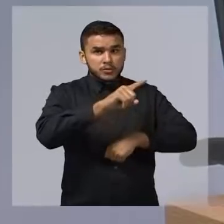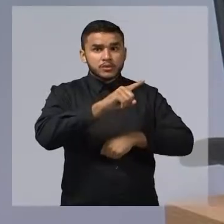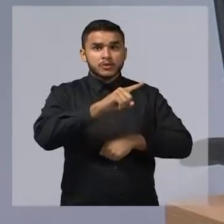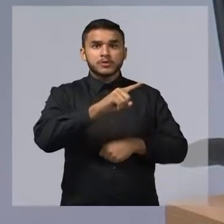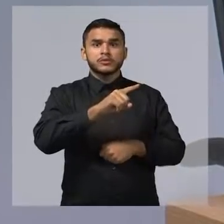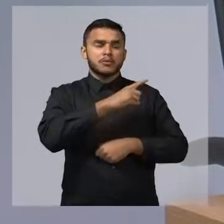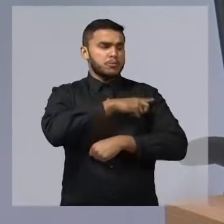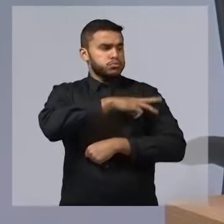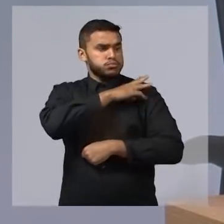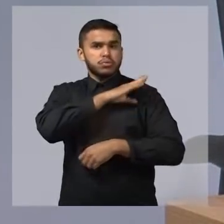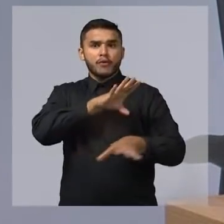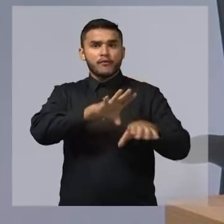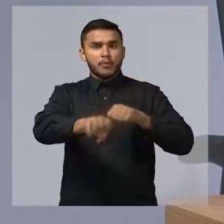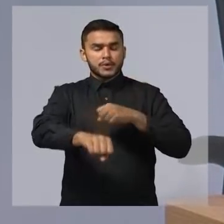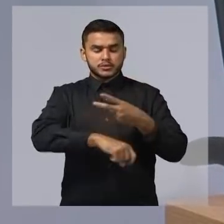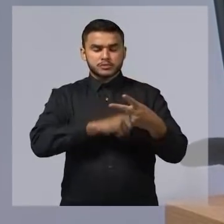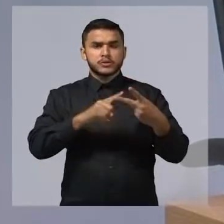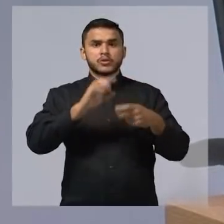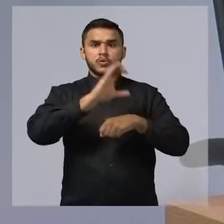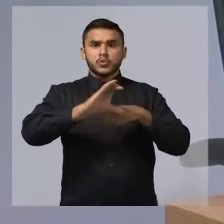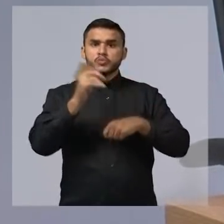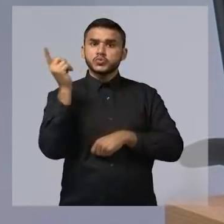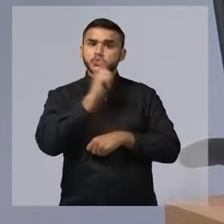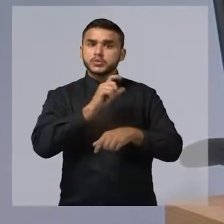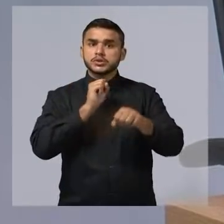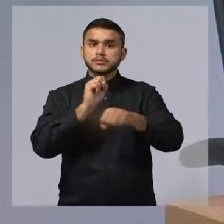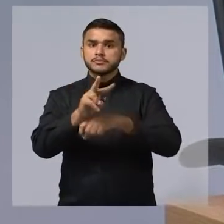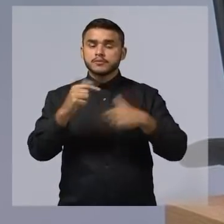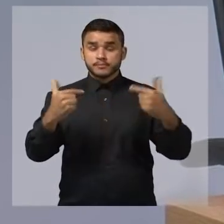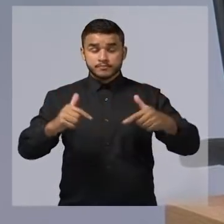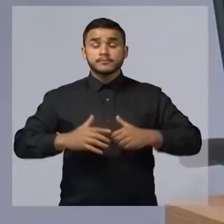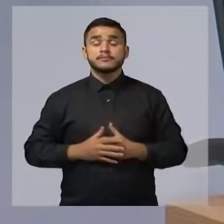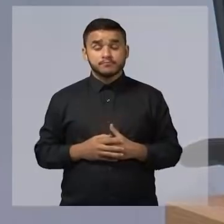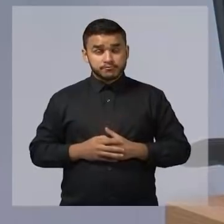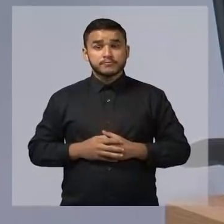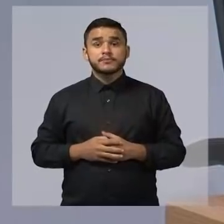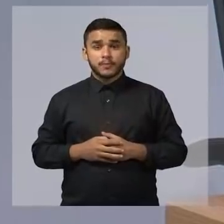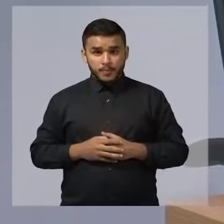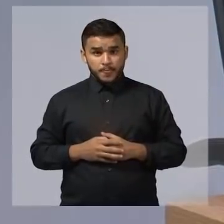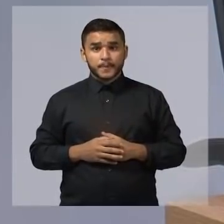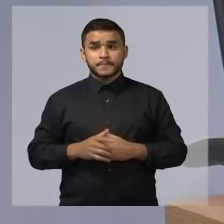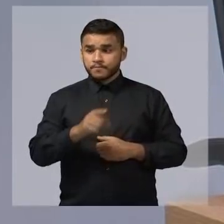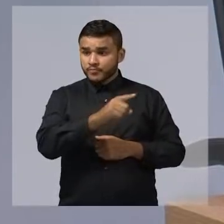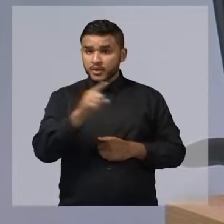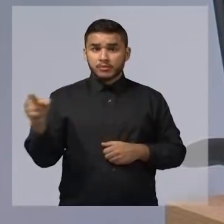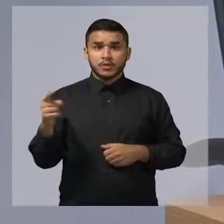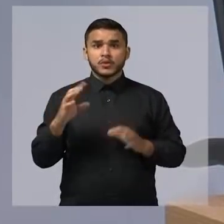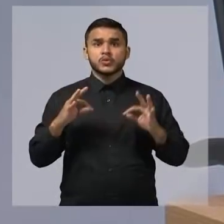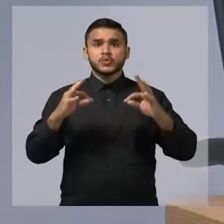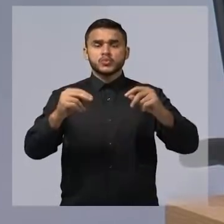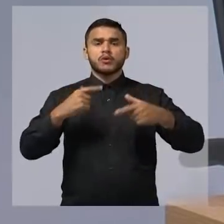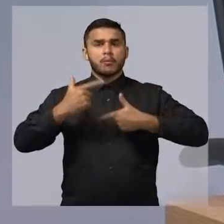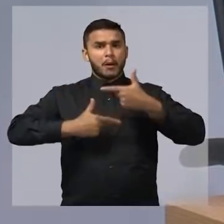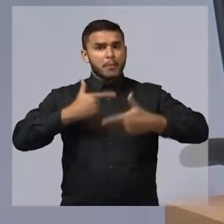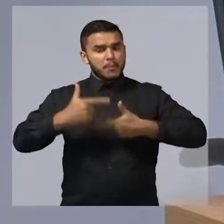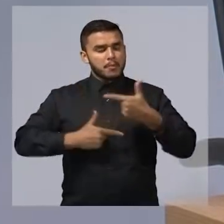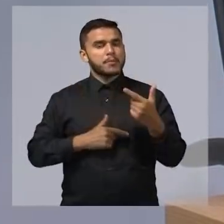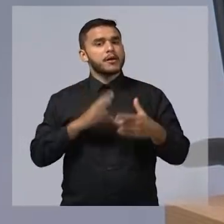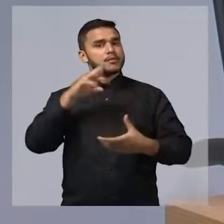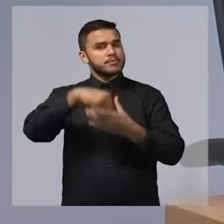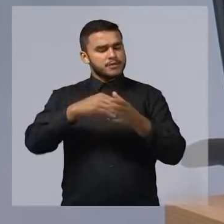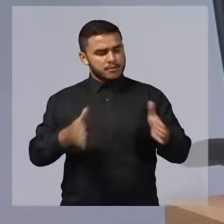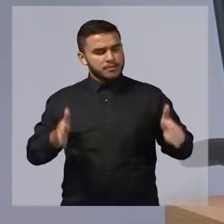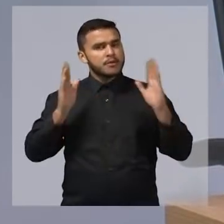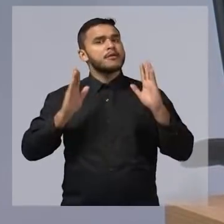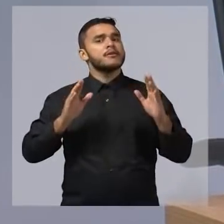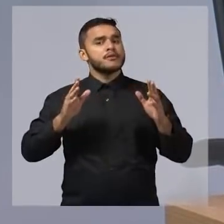trabalhe. Para você ter uma ideia, eu tripliquei a força de trabalho dos egressos e trabalhar dentro do sistema, trabalho. E eles estão